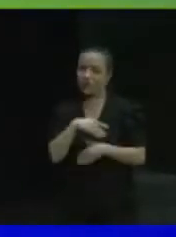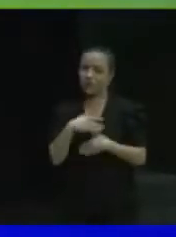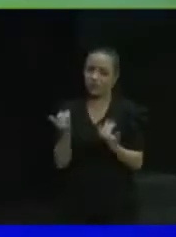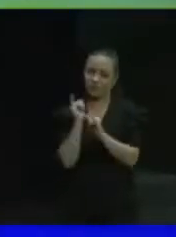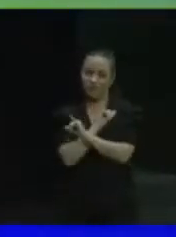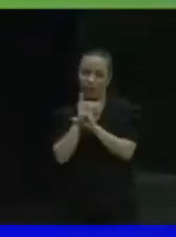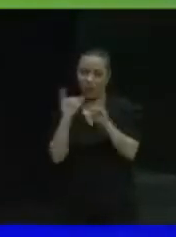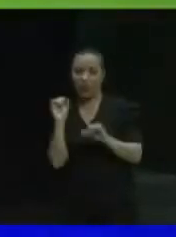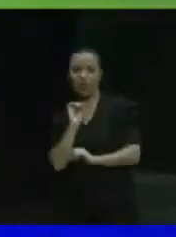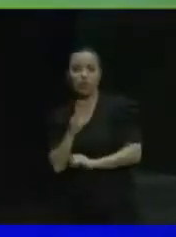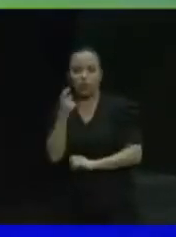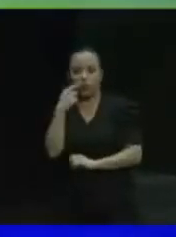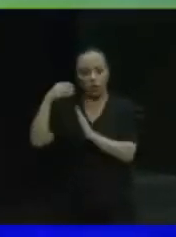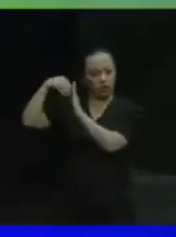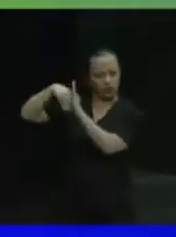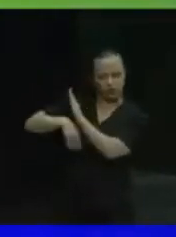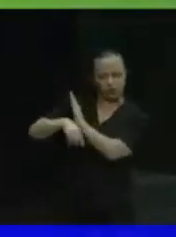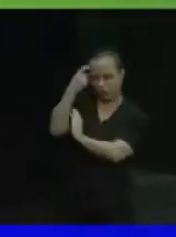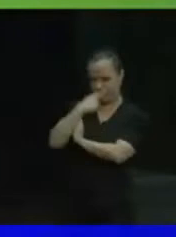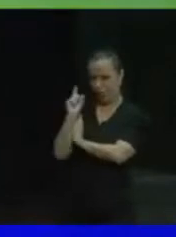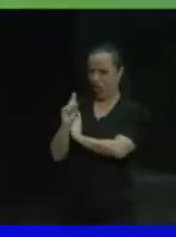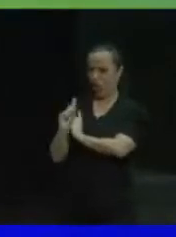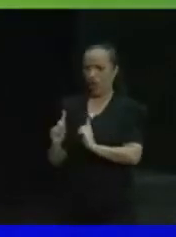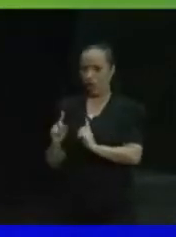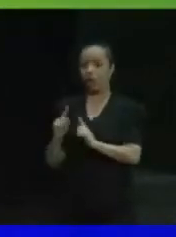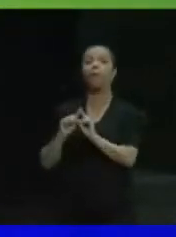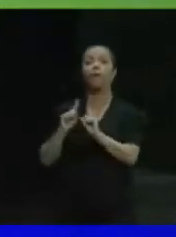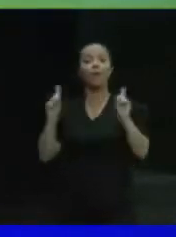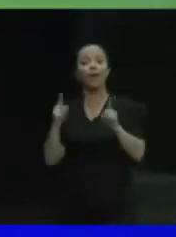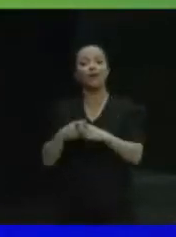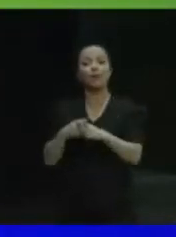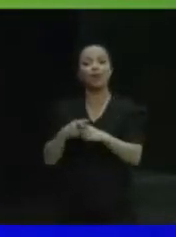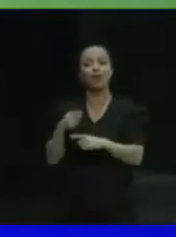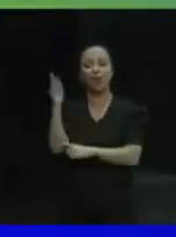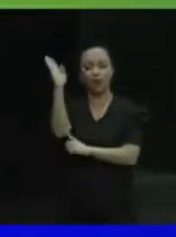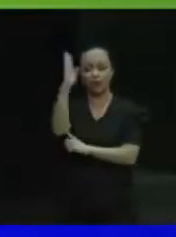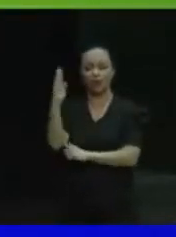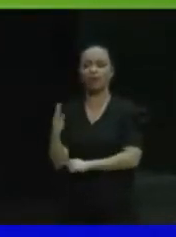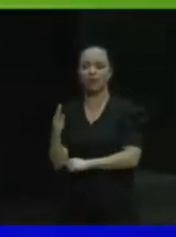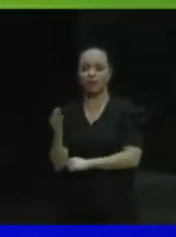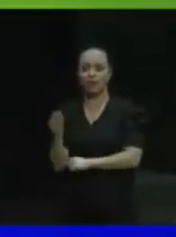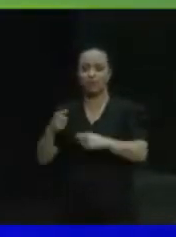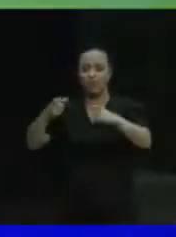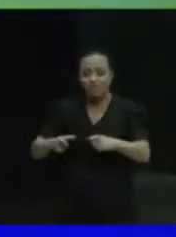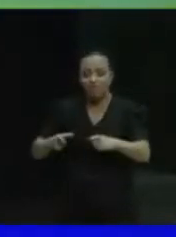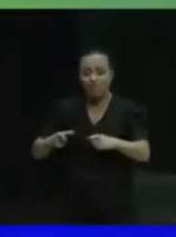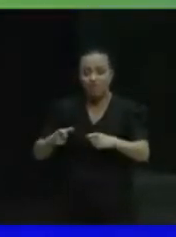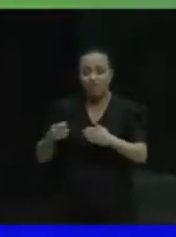isso porque sou pessimista, mas é porque o país se encontra no rumo